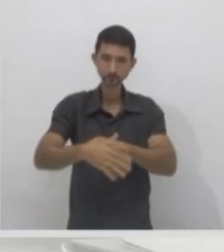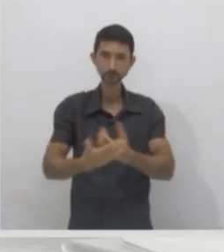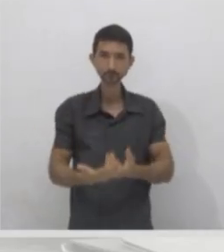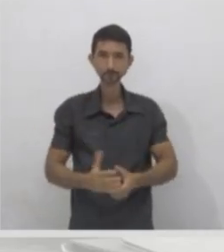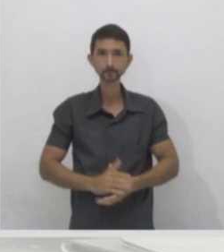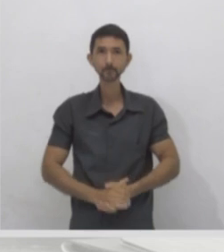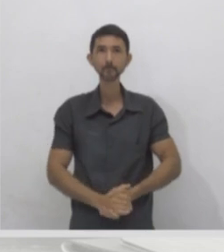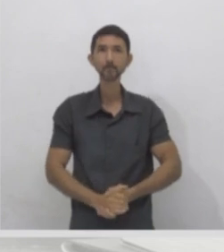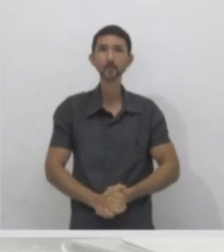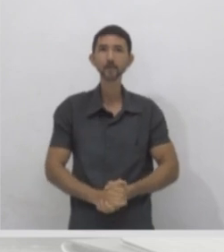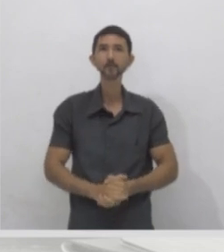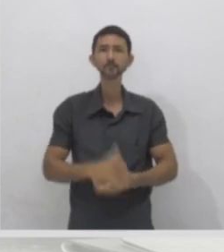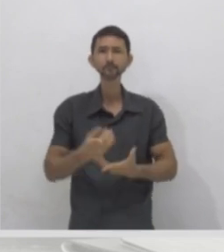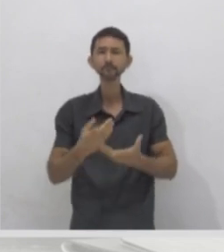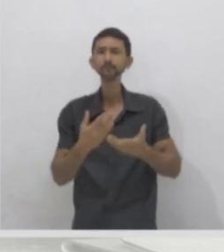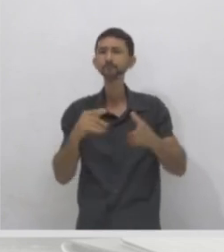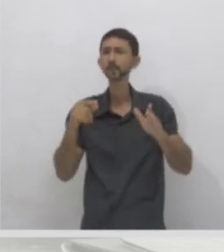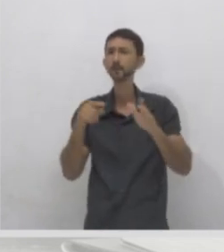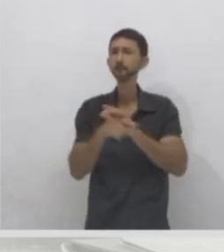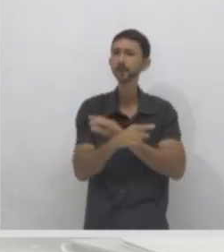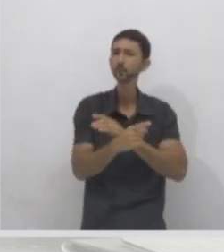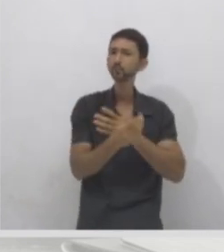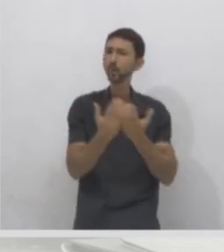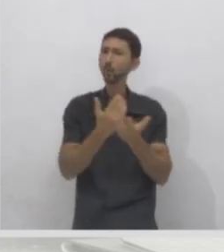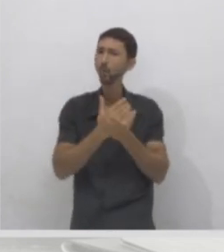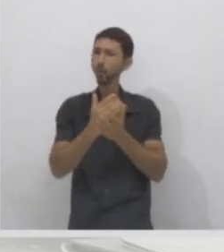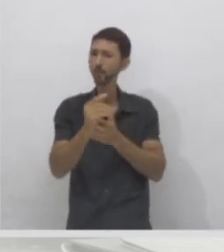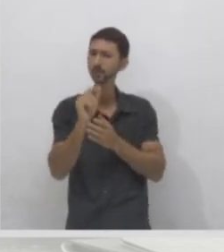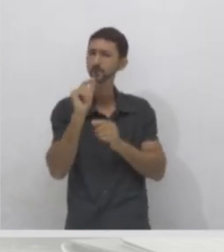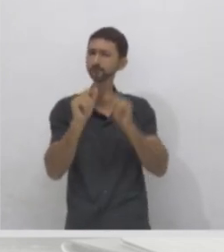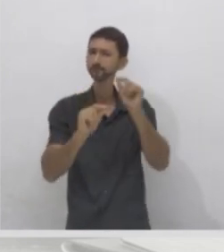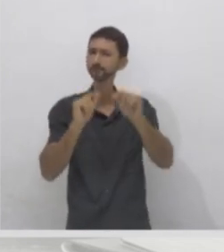Aí nós já começamos a destacar o seguinte.